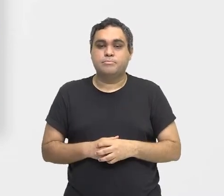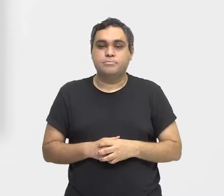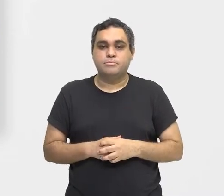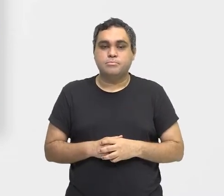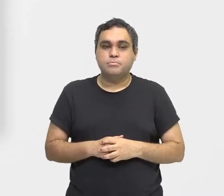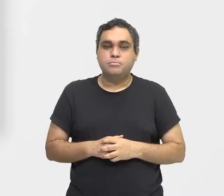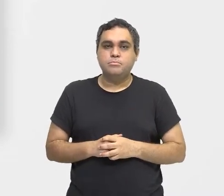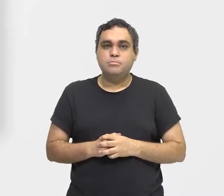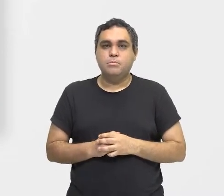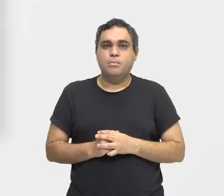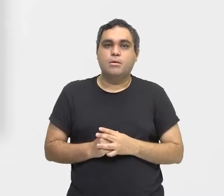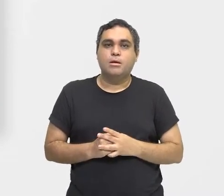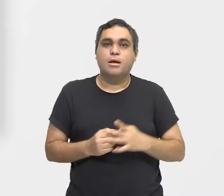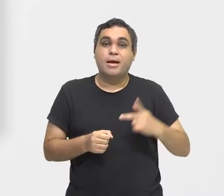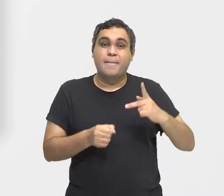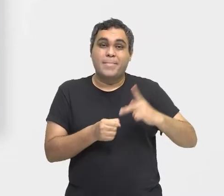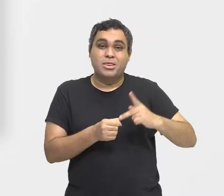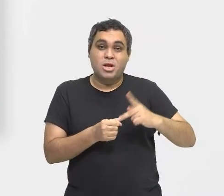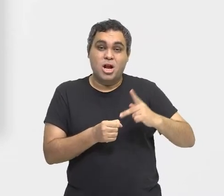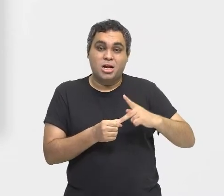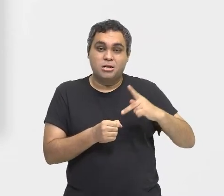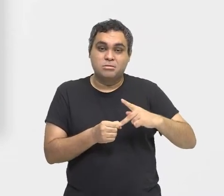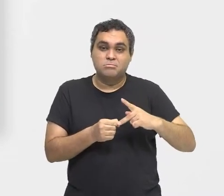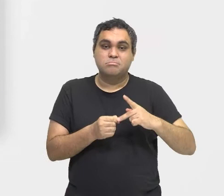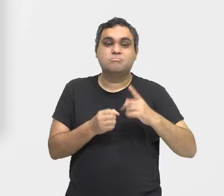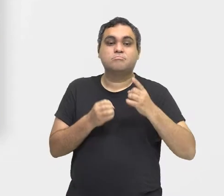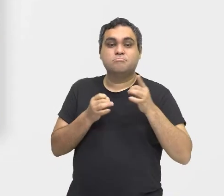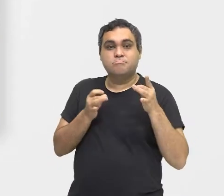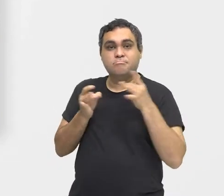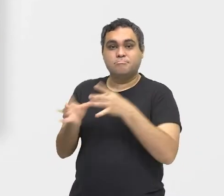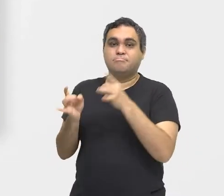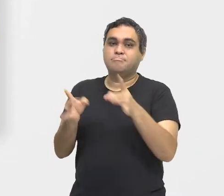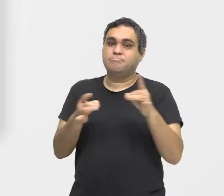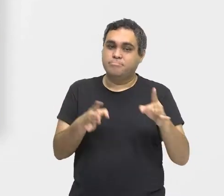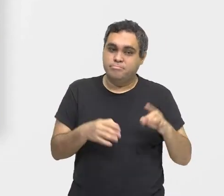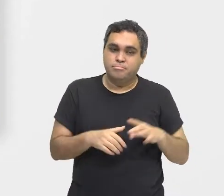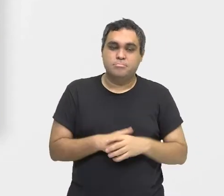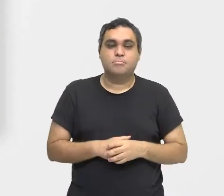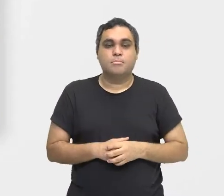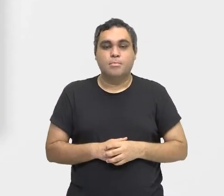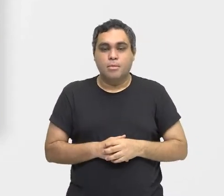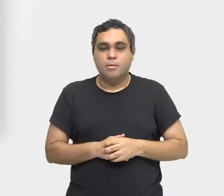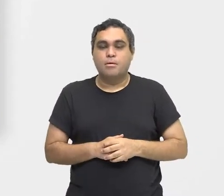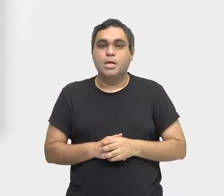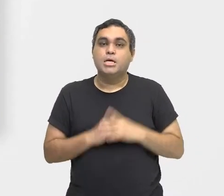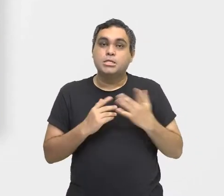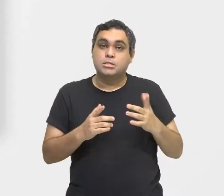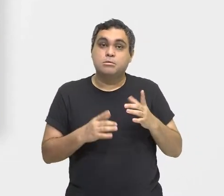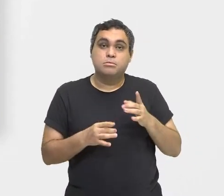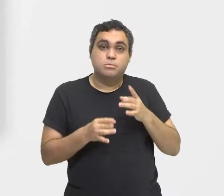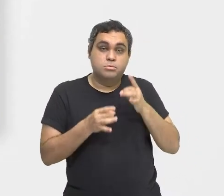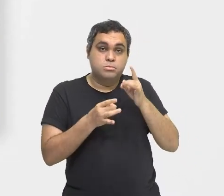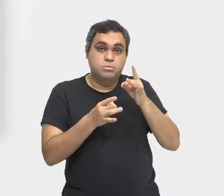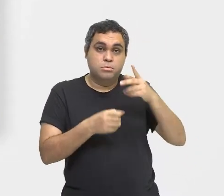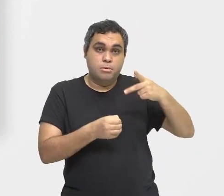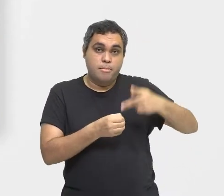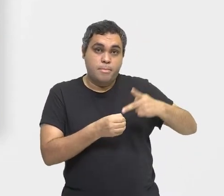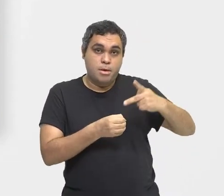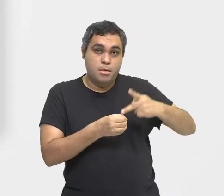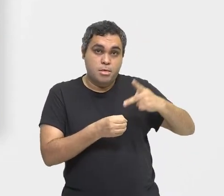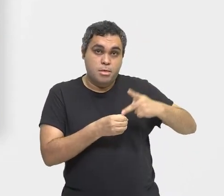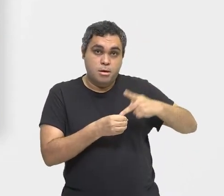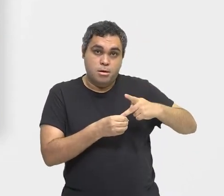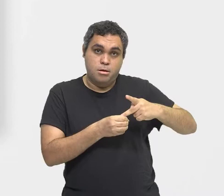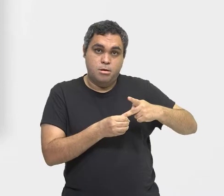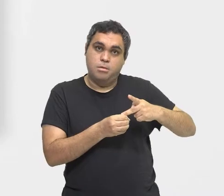de petróleo do setor, que acaba aí dominando essa exploração de petróleo, principalmente em águas